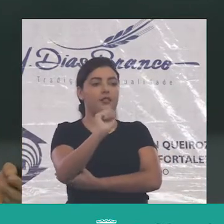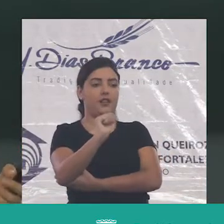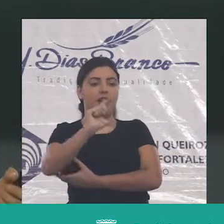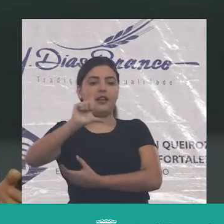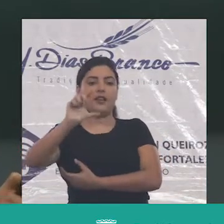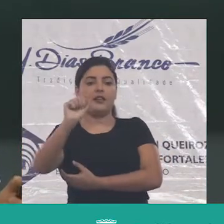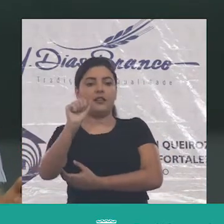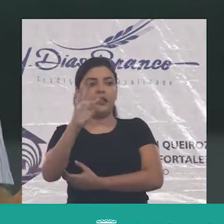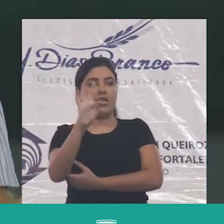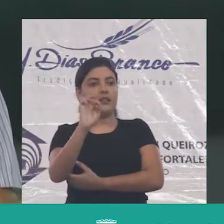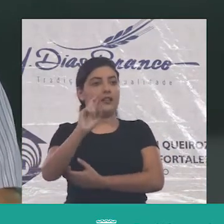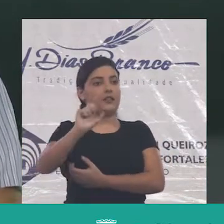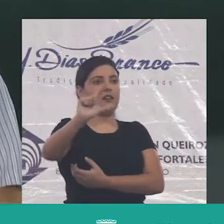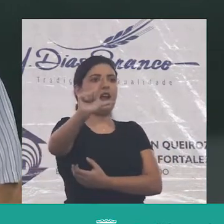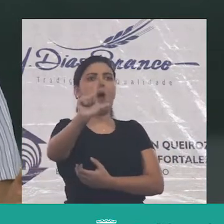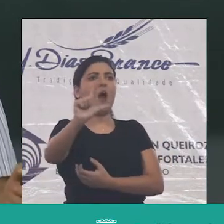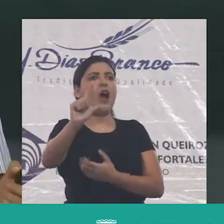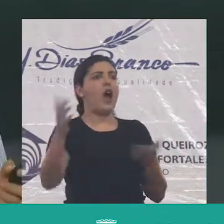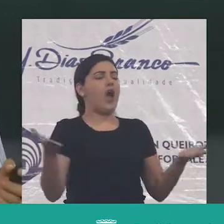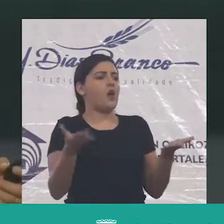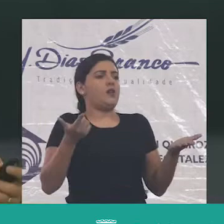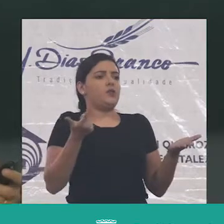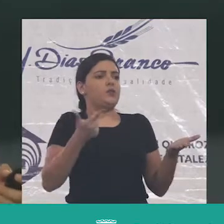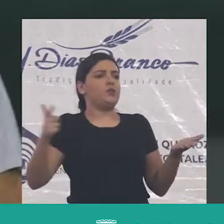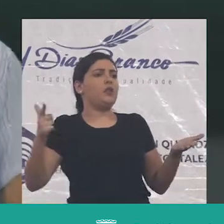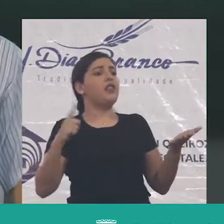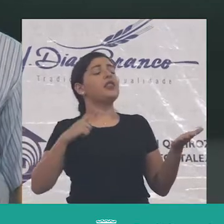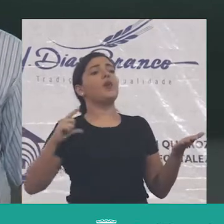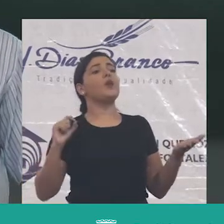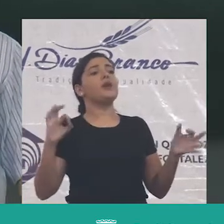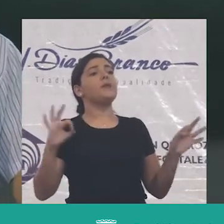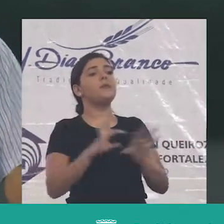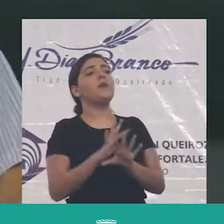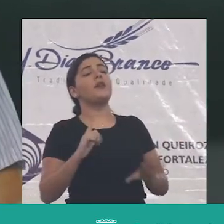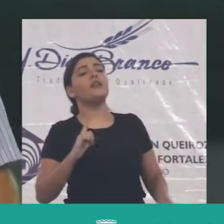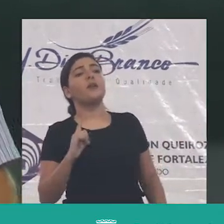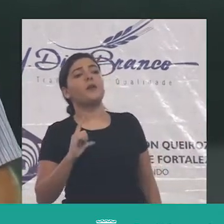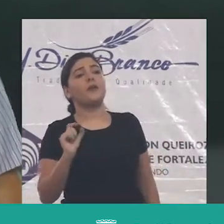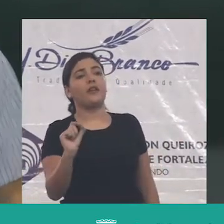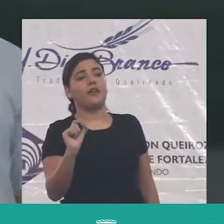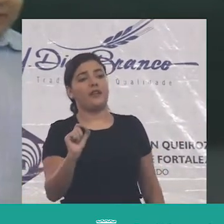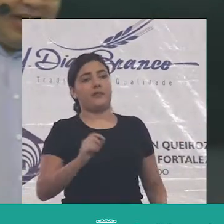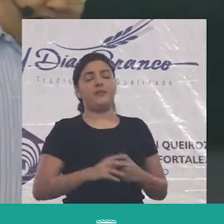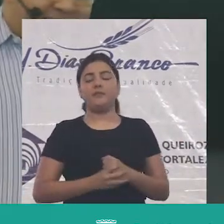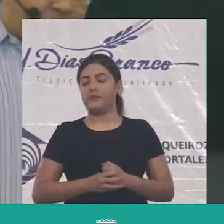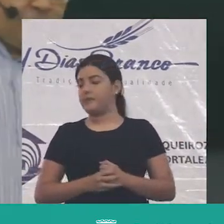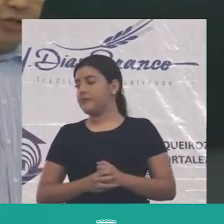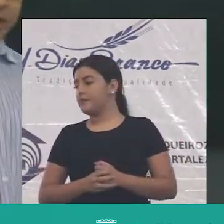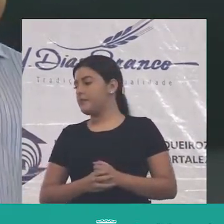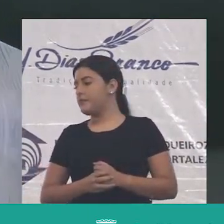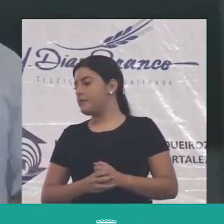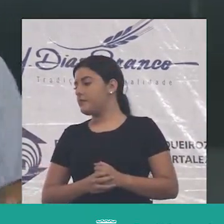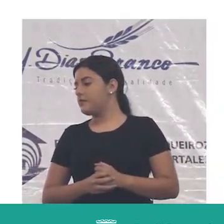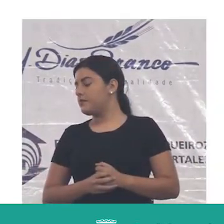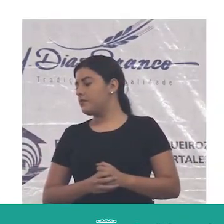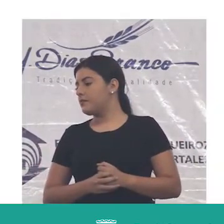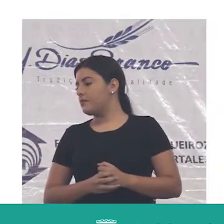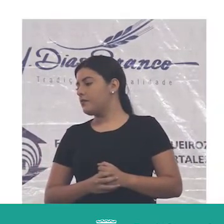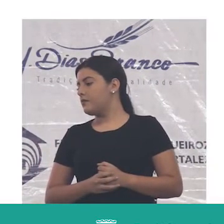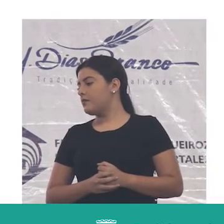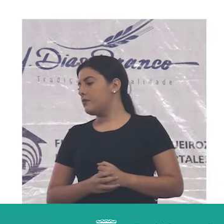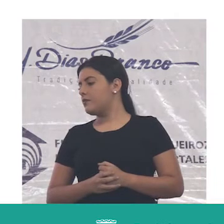tem propriamente arestas laterais. O que é que nós temos agora? Nós temos aquilo que nós chamamos de